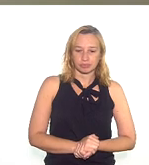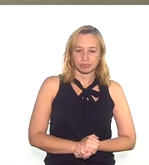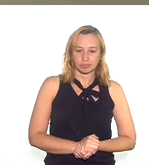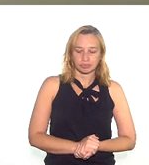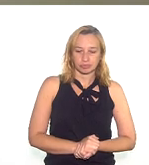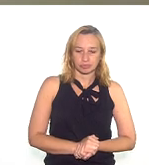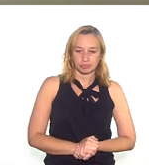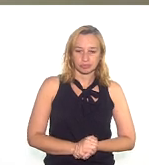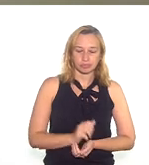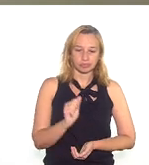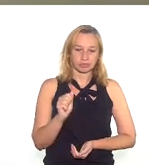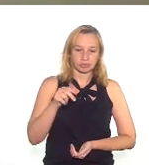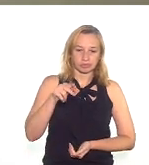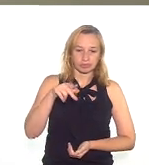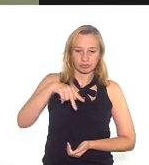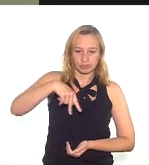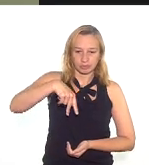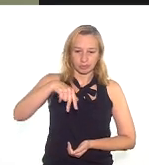Pela ANP,